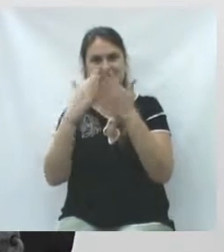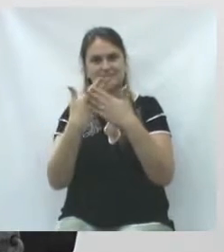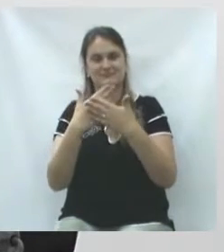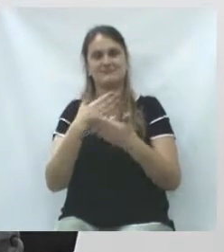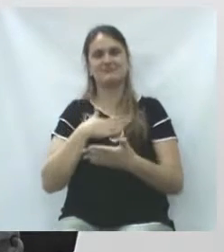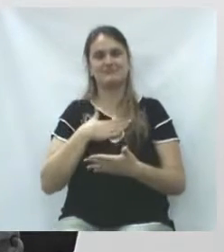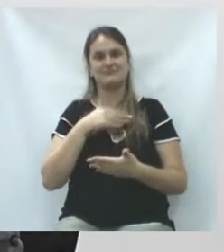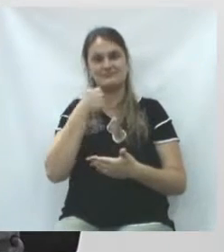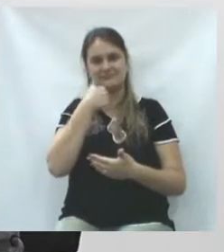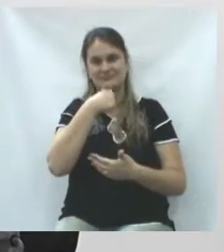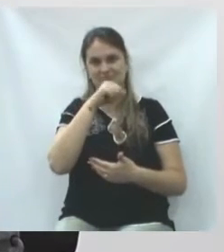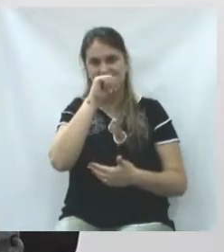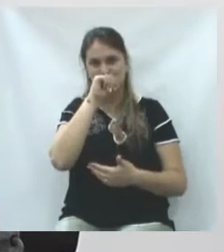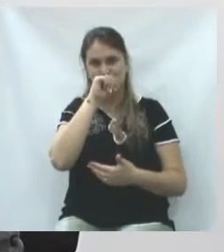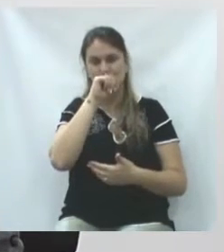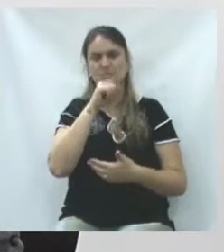Silvanira,